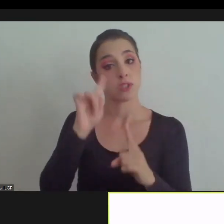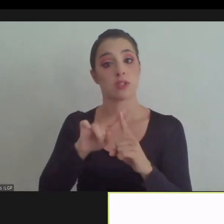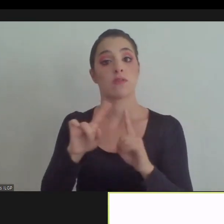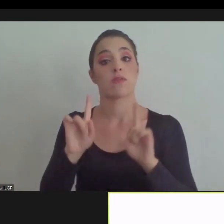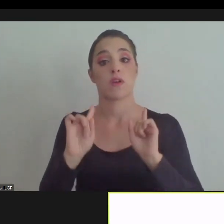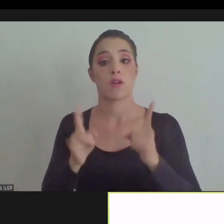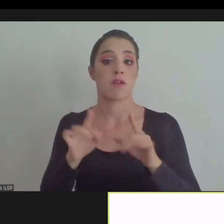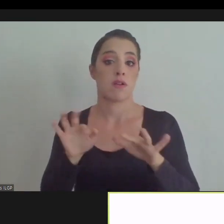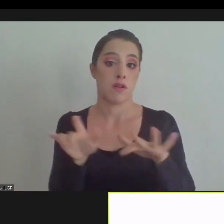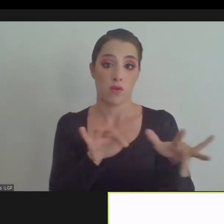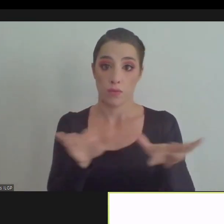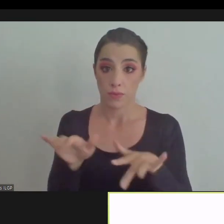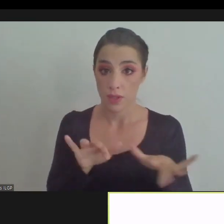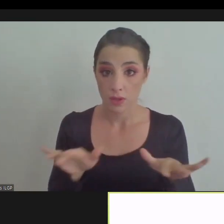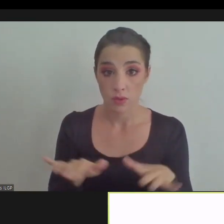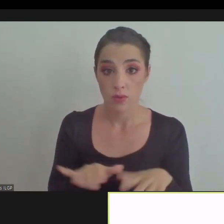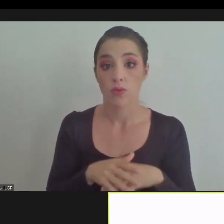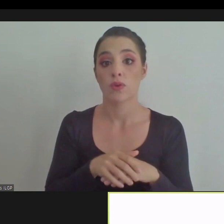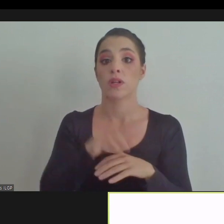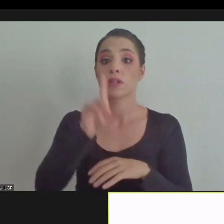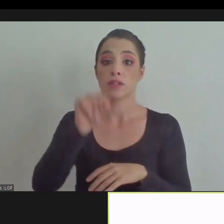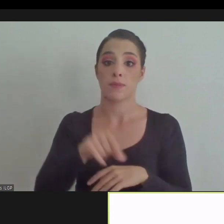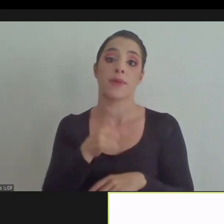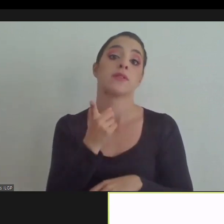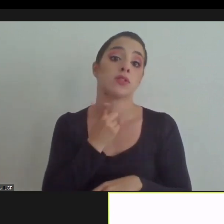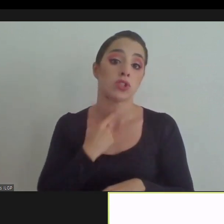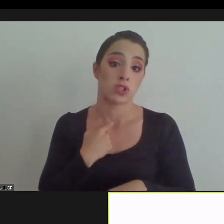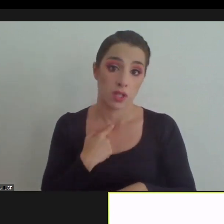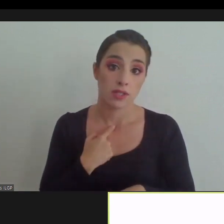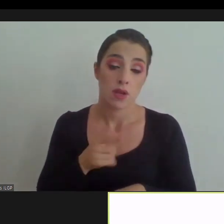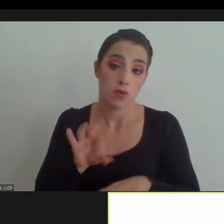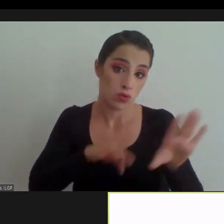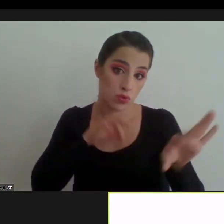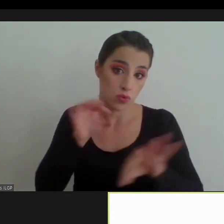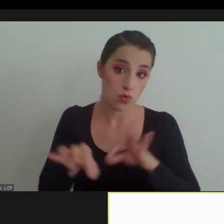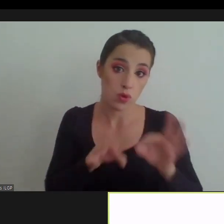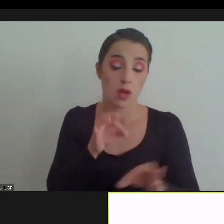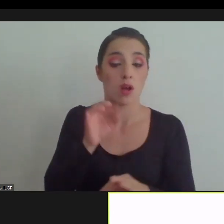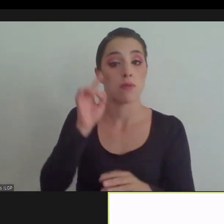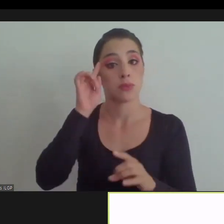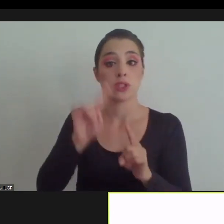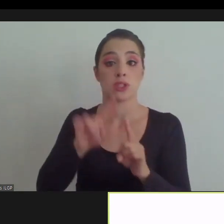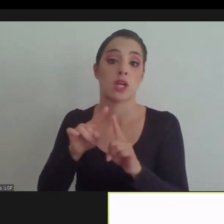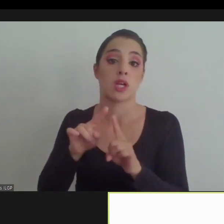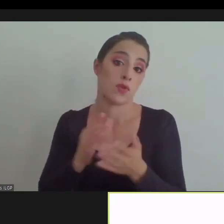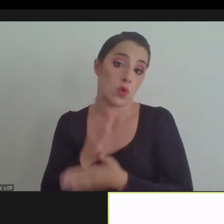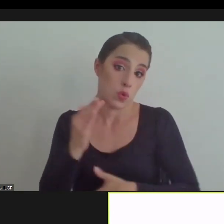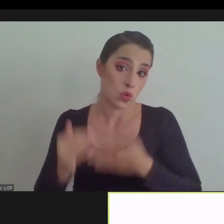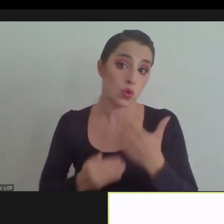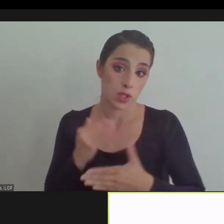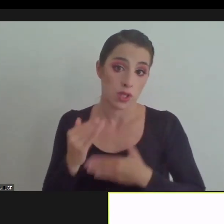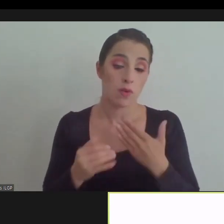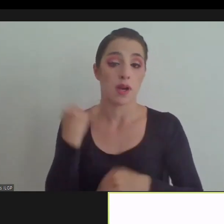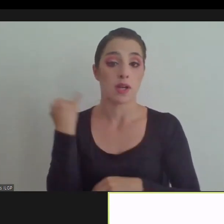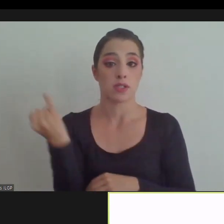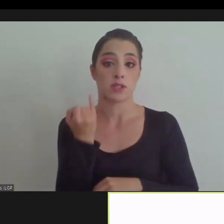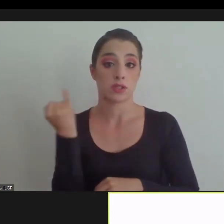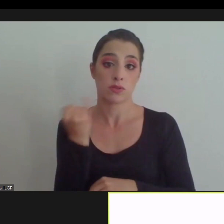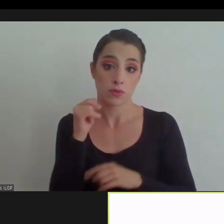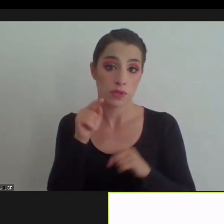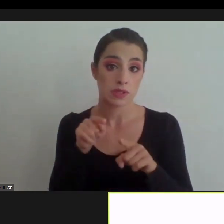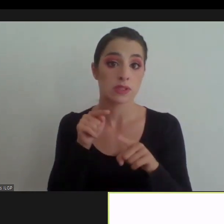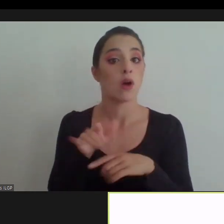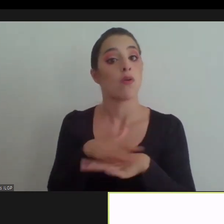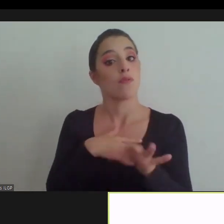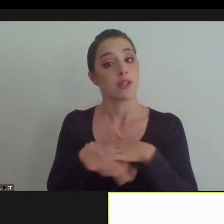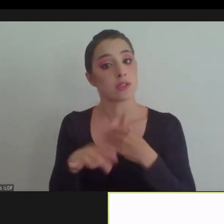se recomendava também a adoção da digitalização como um meio de continuar, as instituições continuarem a operar